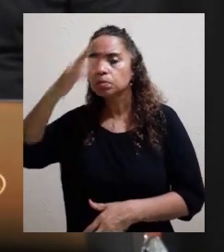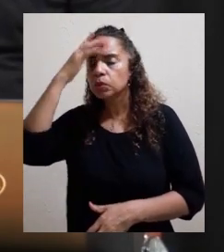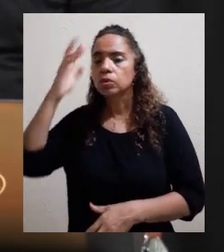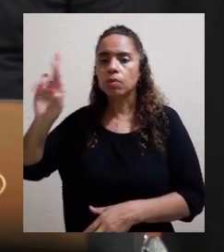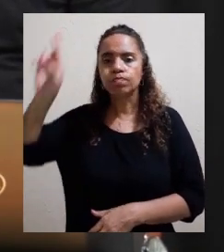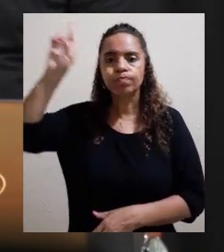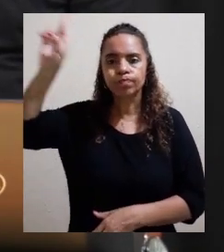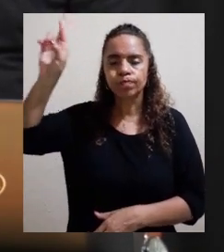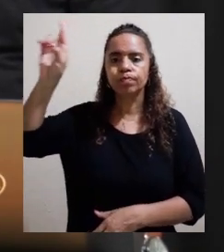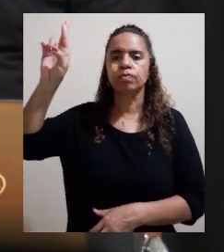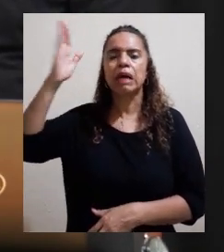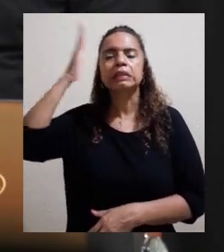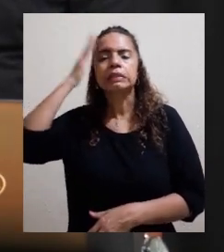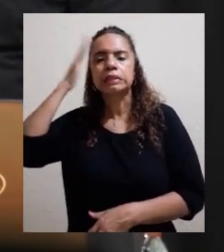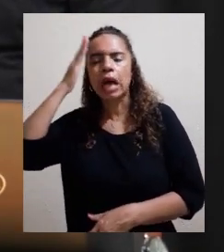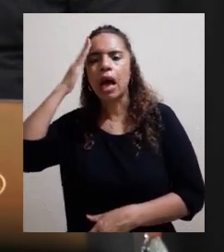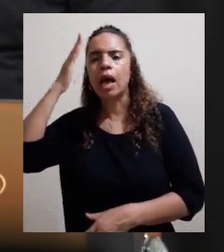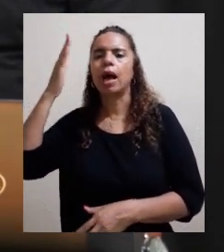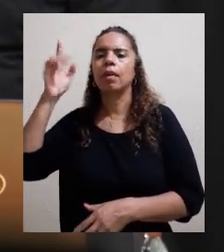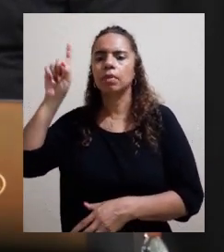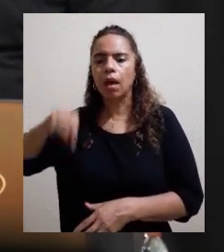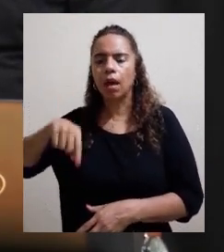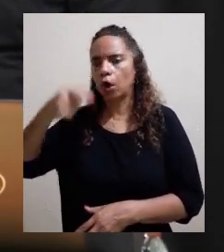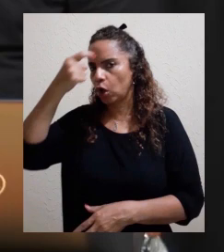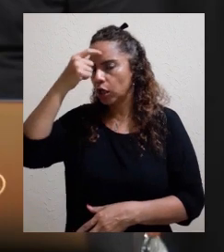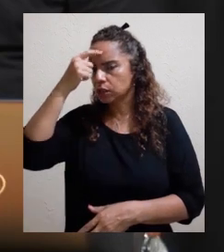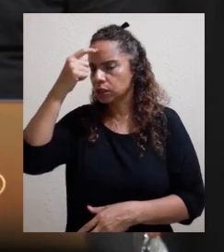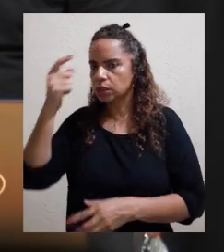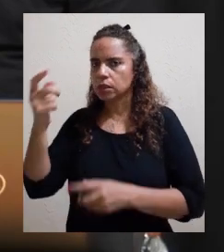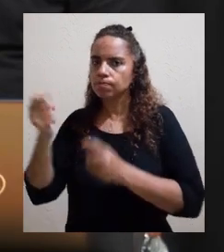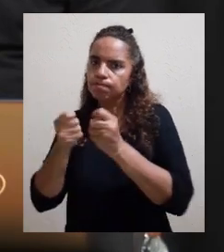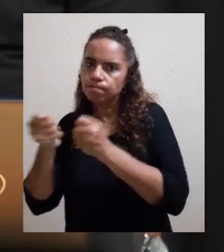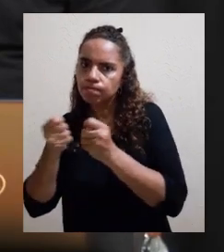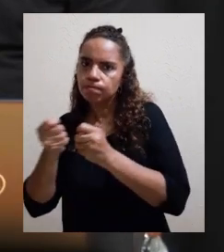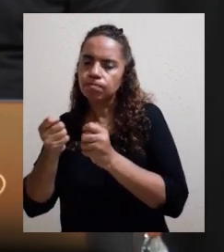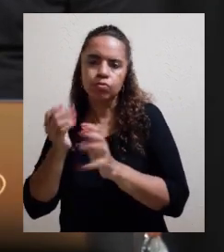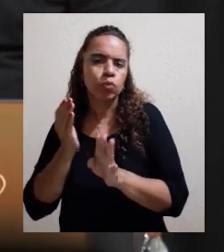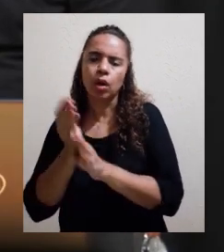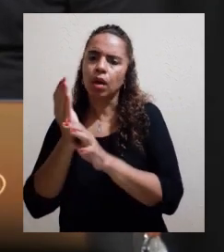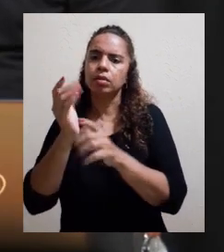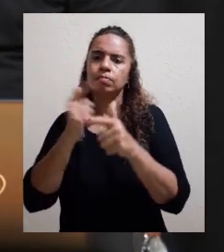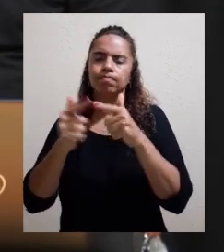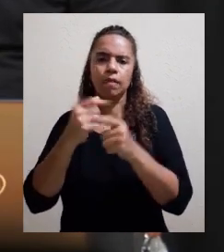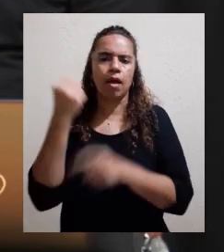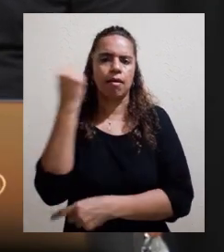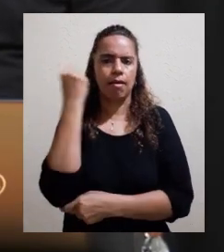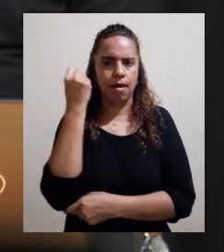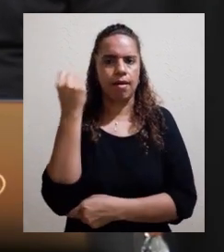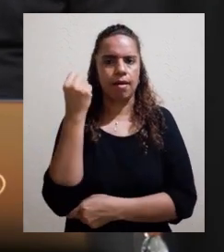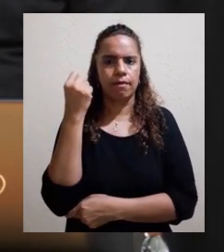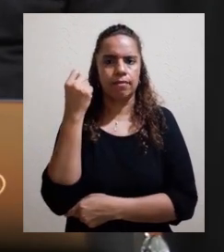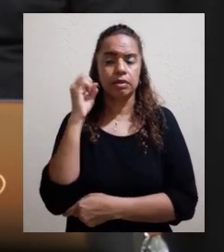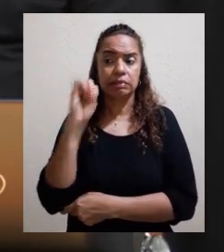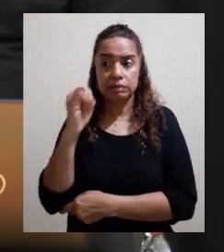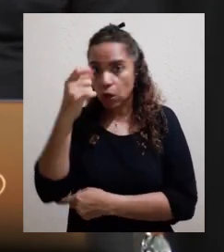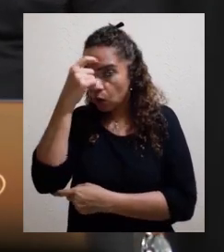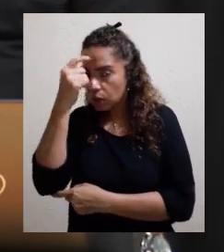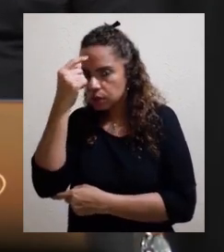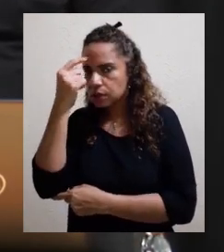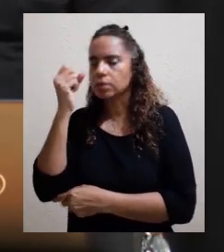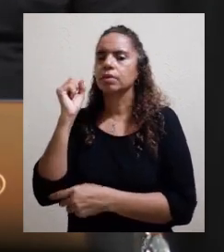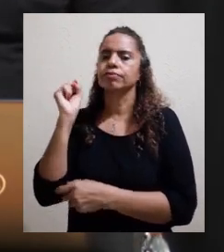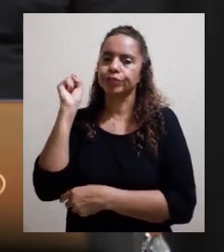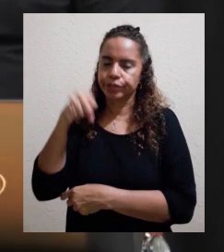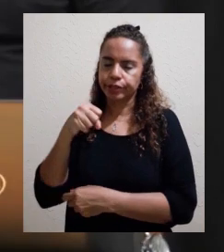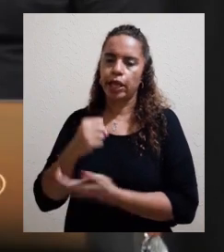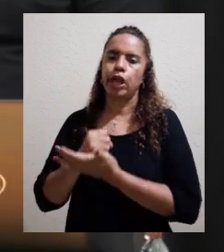fazendo, especialmente num momento de crise como esse, a centralização, de certa forma, ajuda, sem dúvida